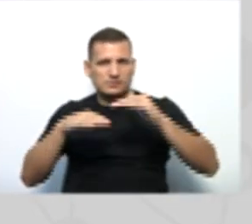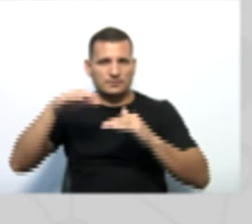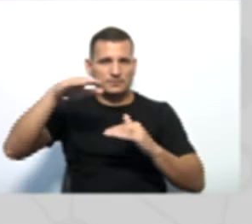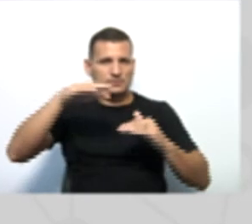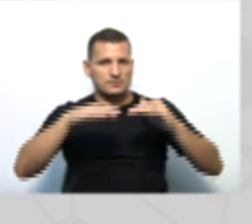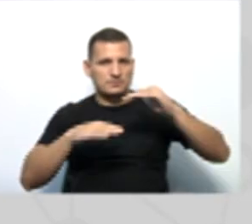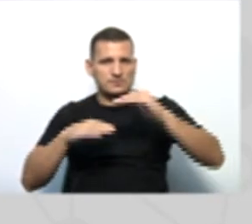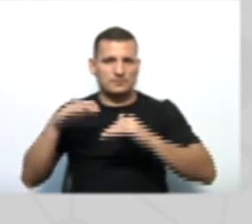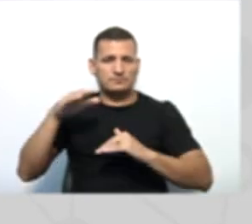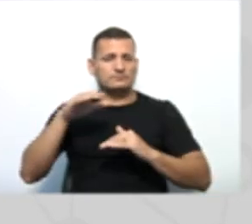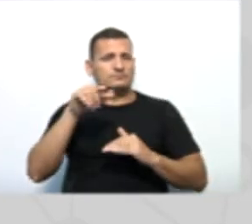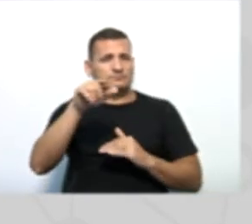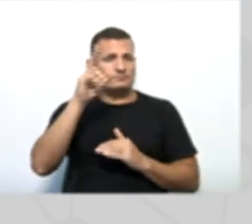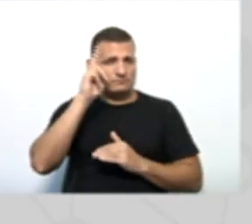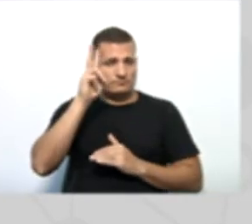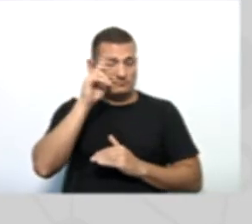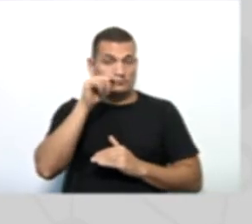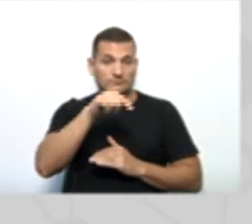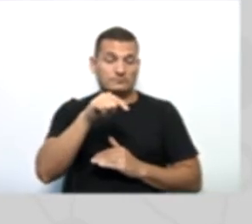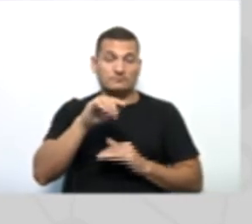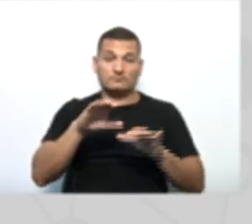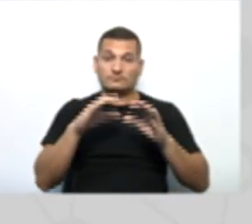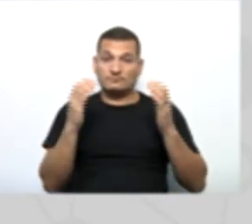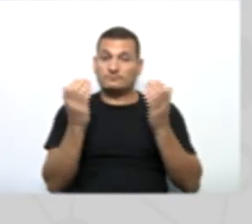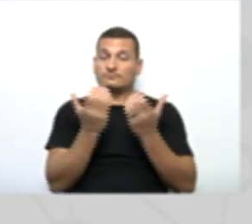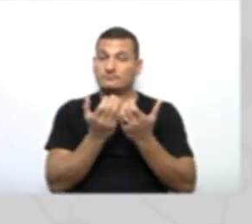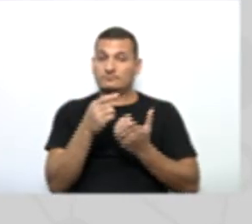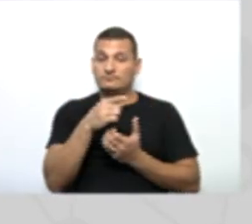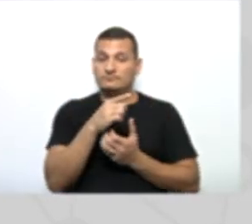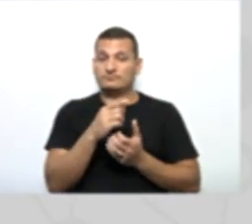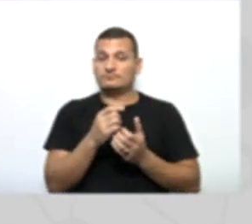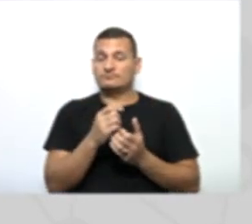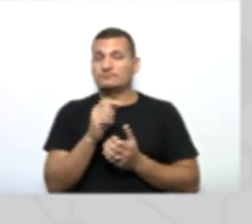queridos, que essa conferência ela aconteceu também em